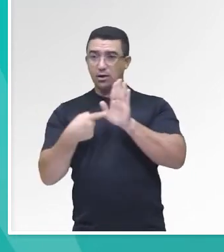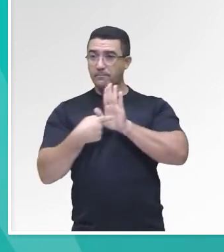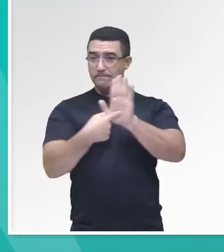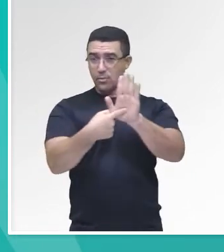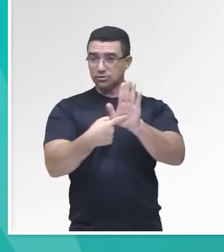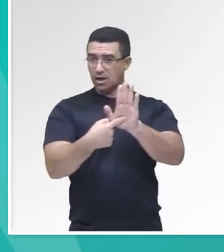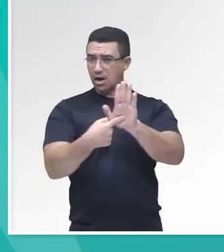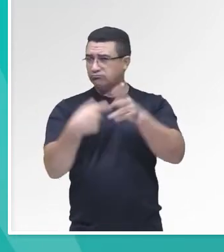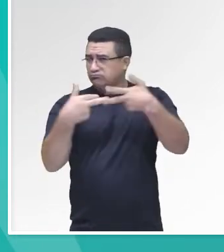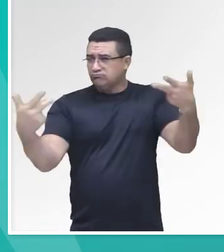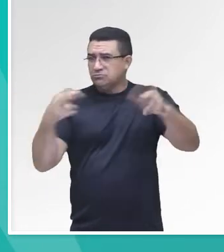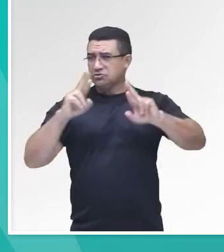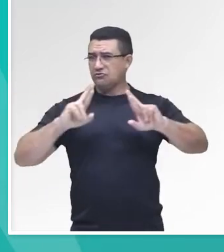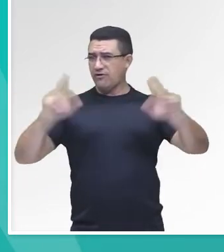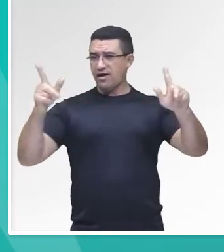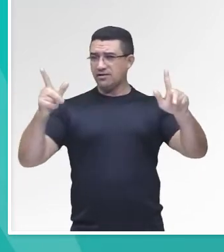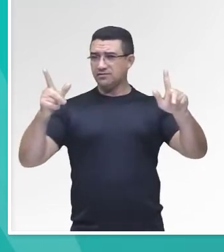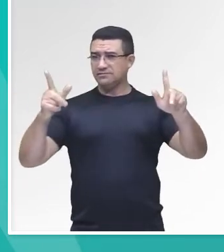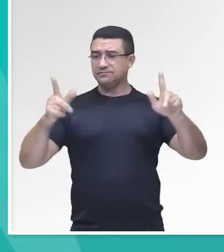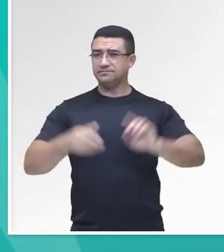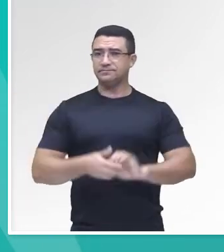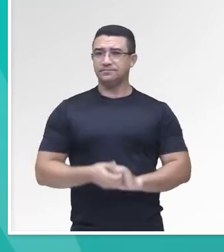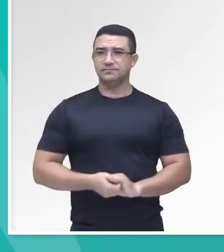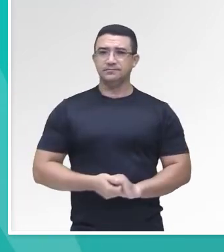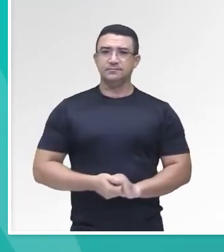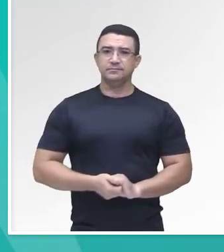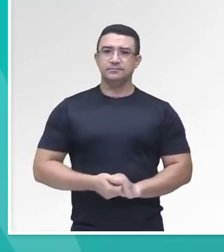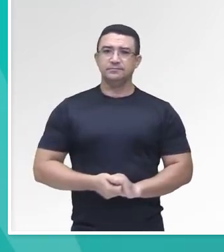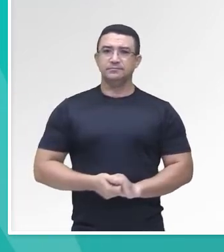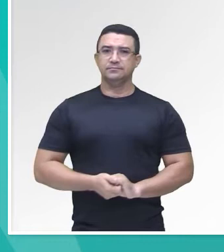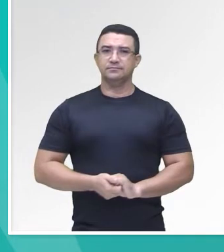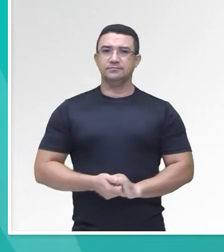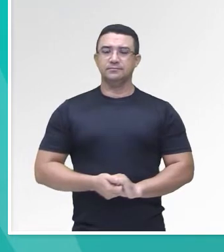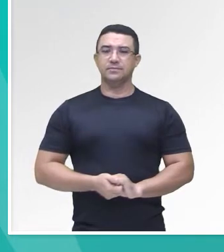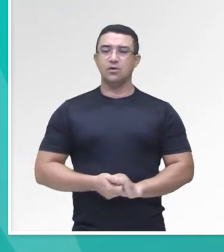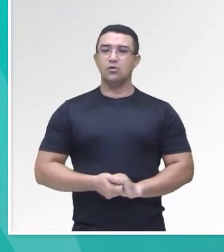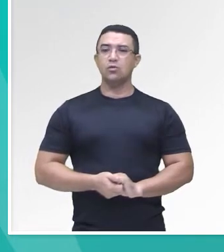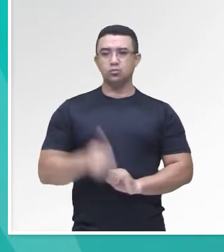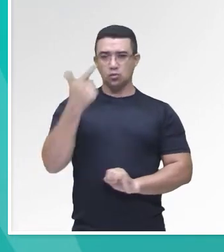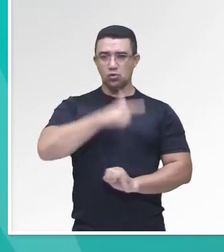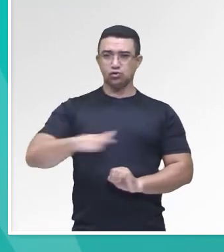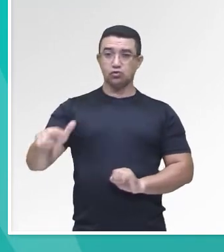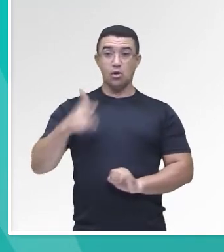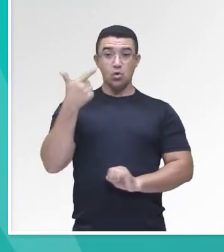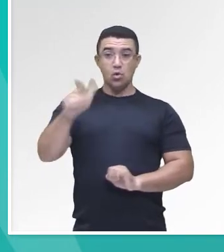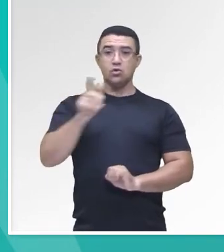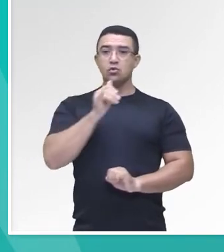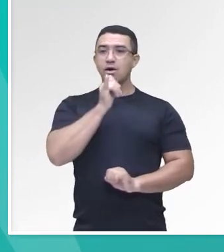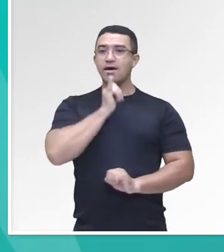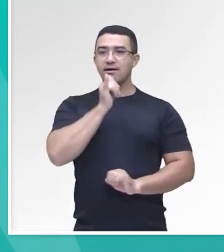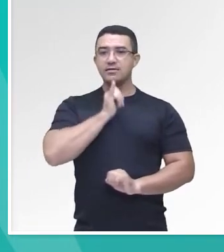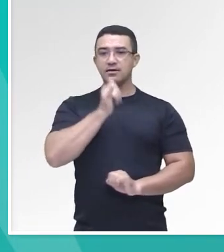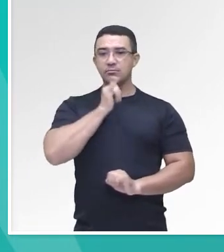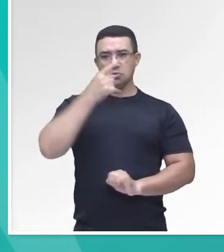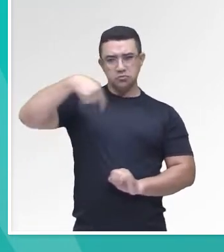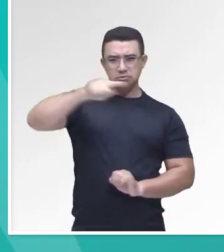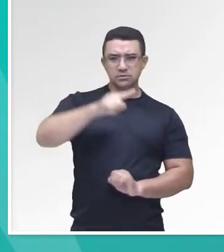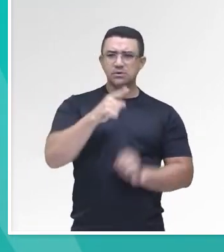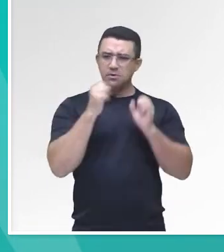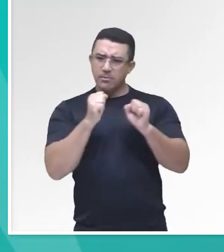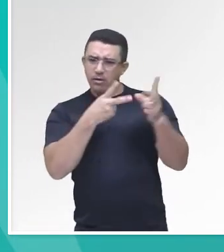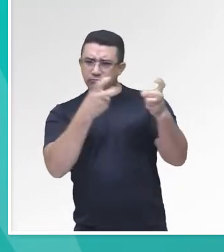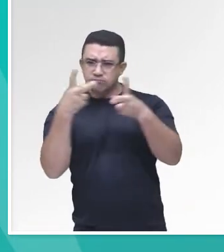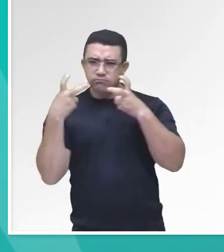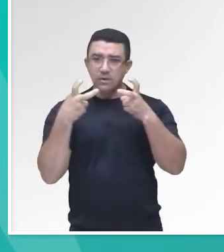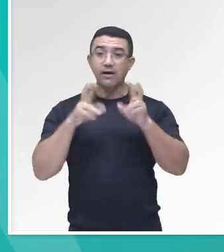ele representa na realidade, ok? Vamos seguir para mais outros exemplos para que vocês possam observar a